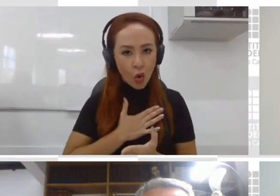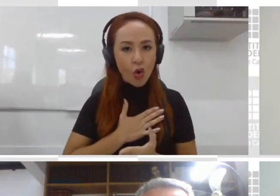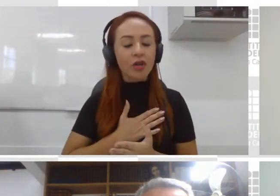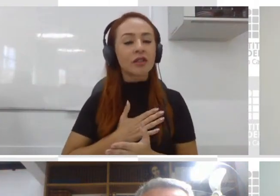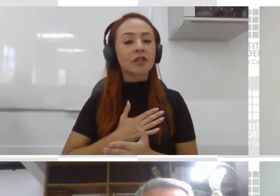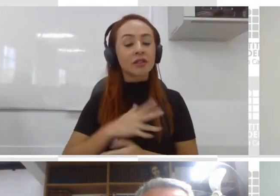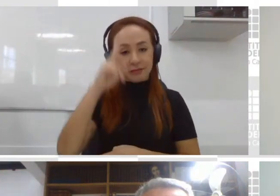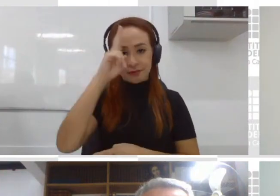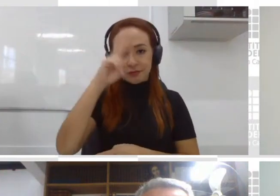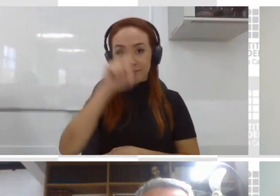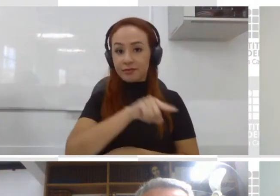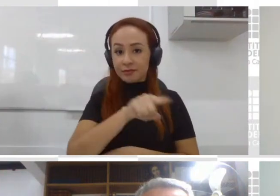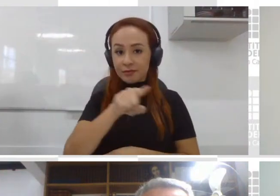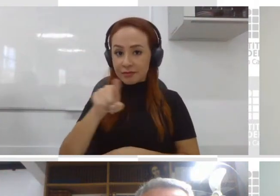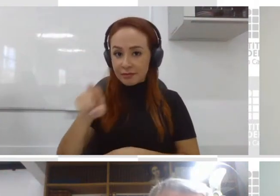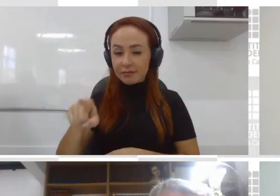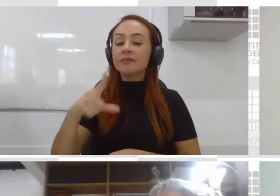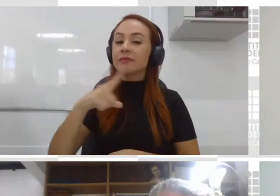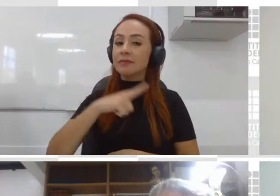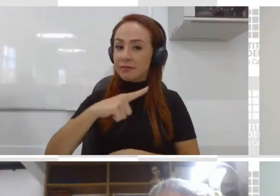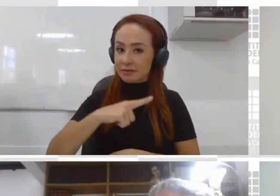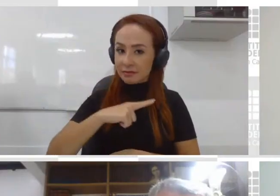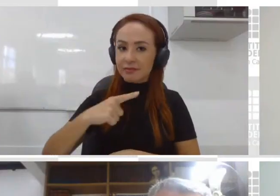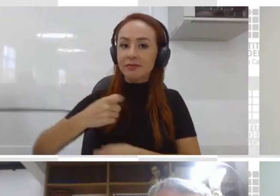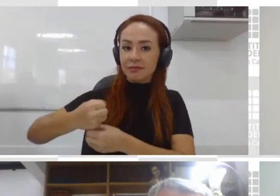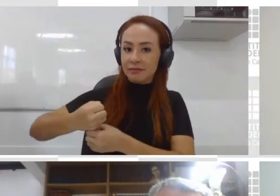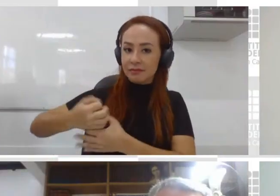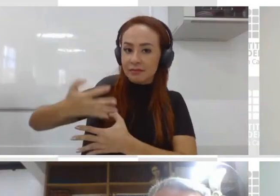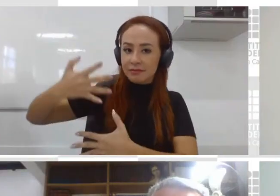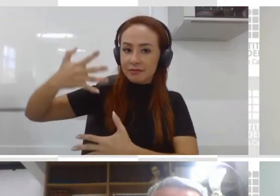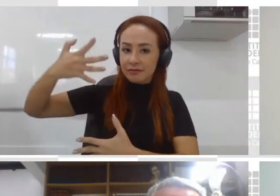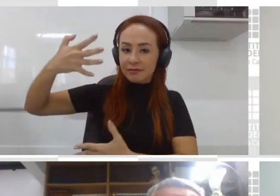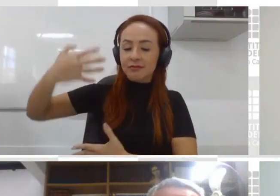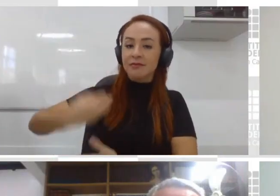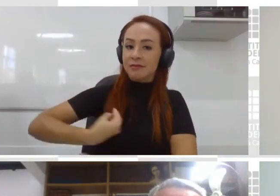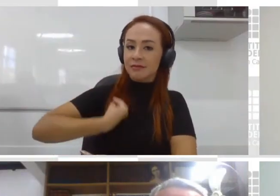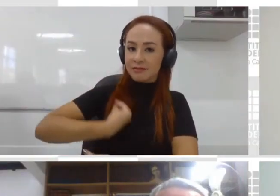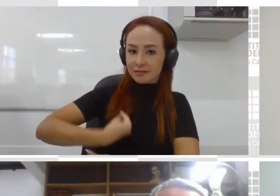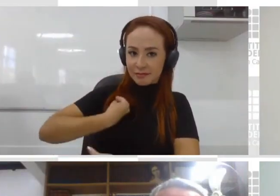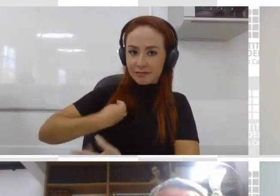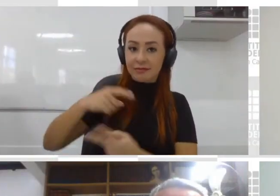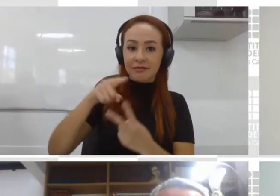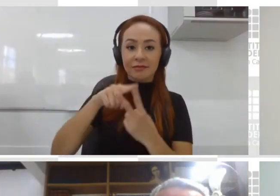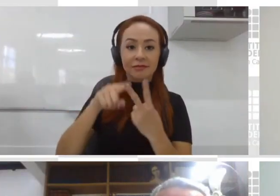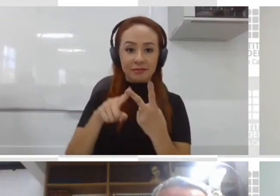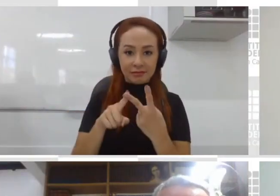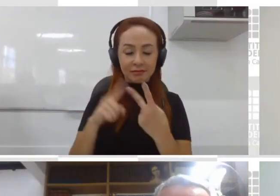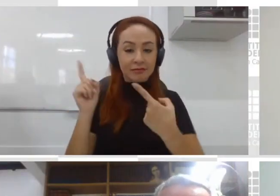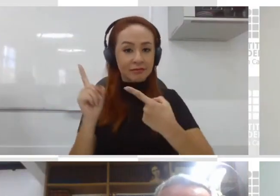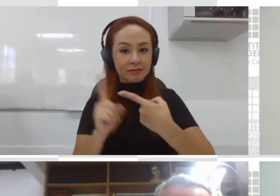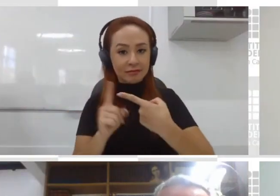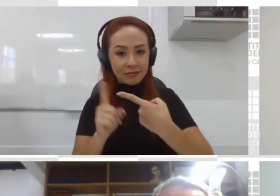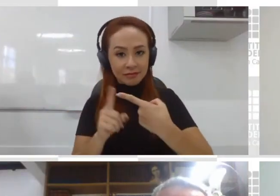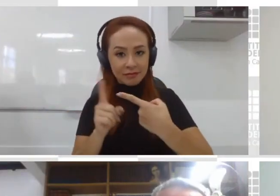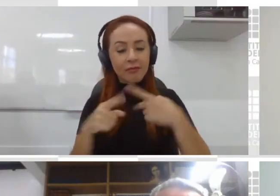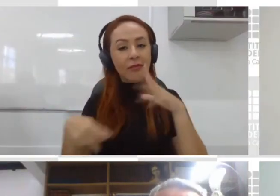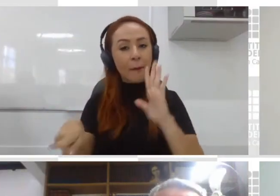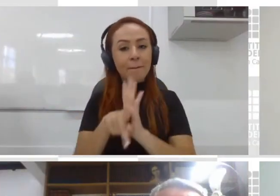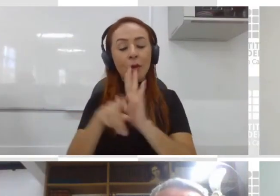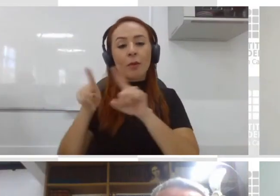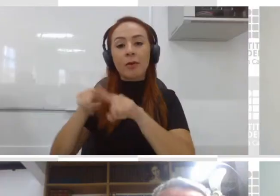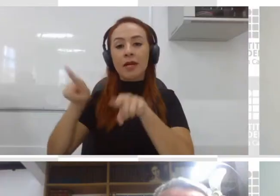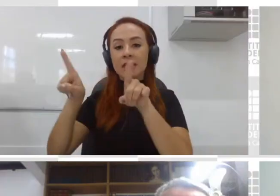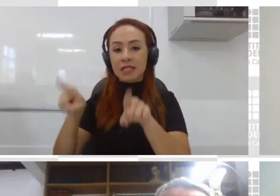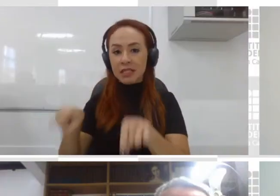de presença aqui no chat. Uma lista, ela vai ser para os servidores do IFSC, que posteriormente